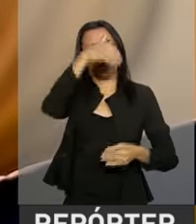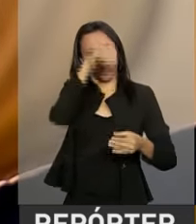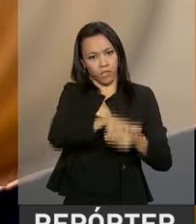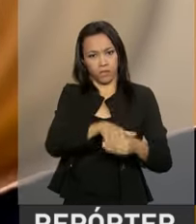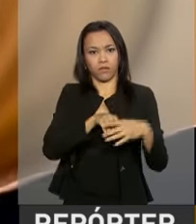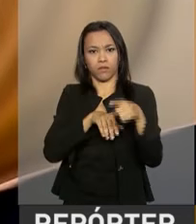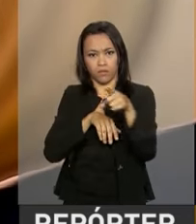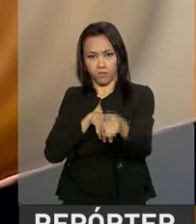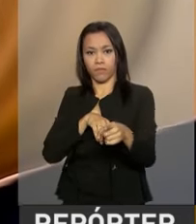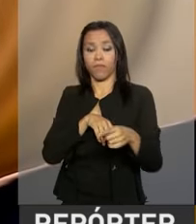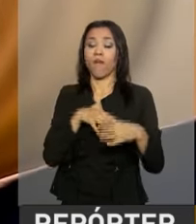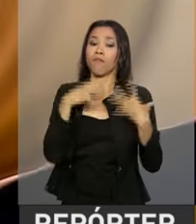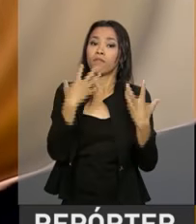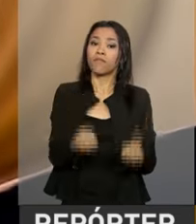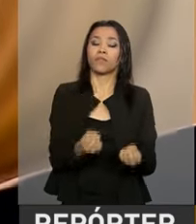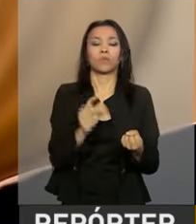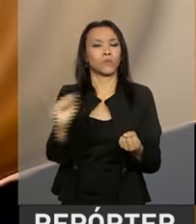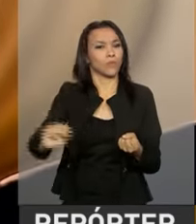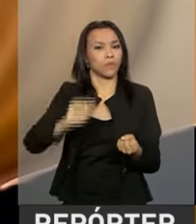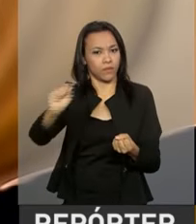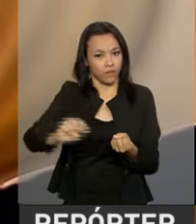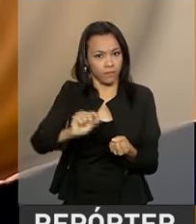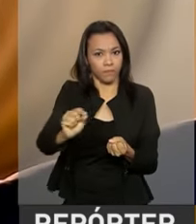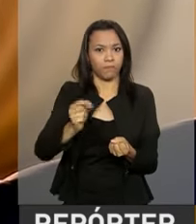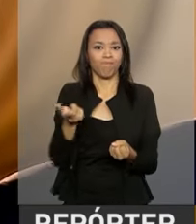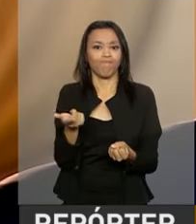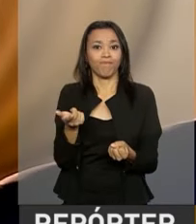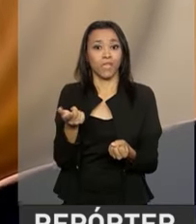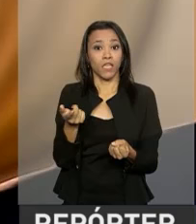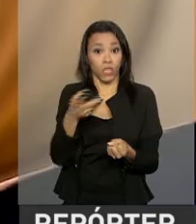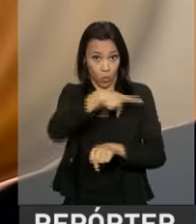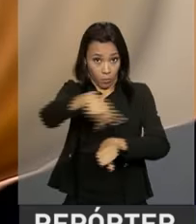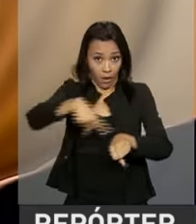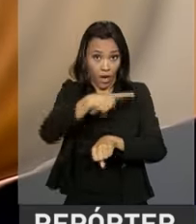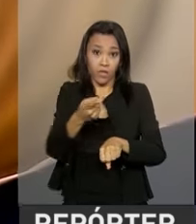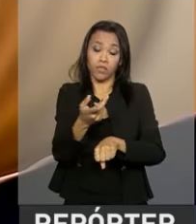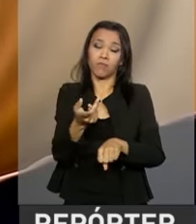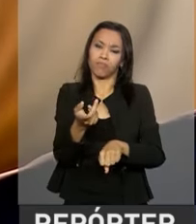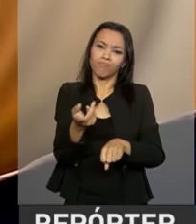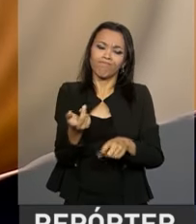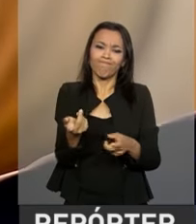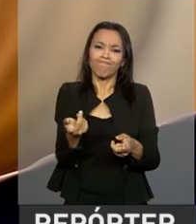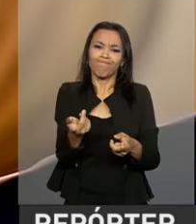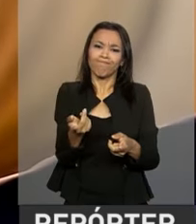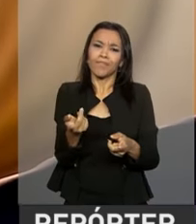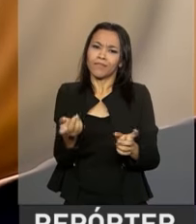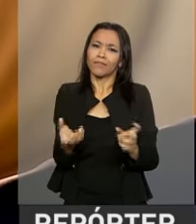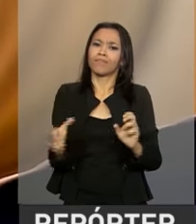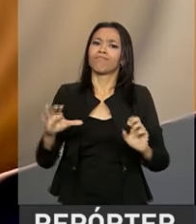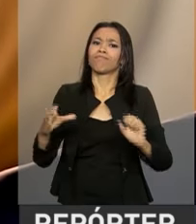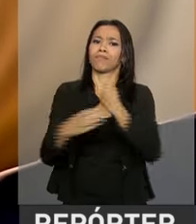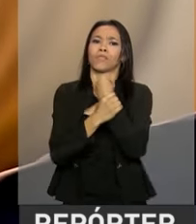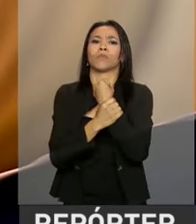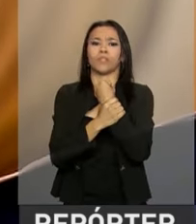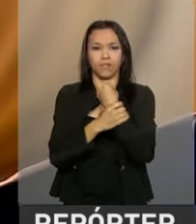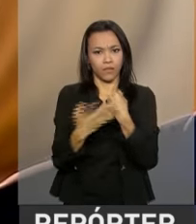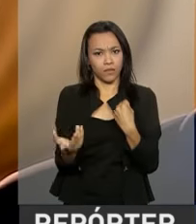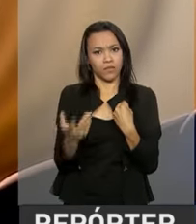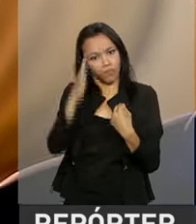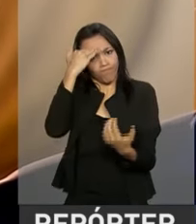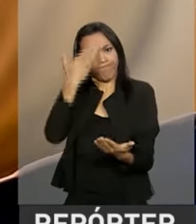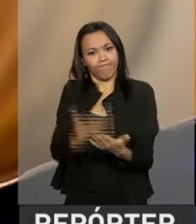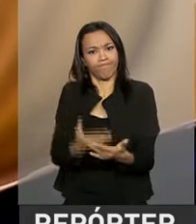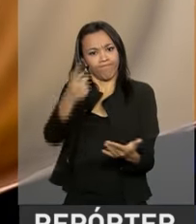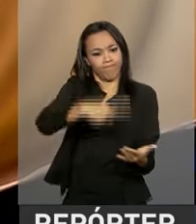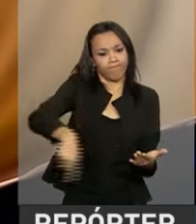turno. Vamos fazer com que eh o nosso país volte a ter credibilidade e que a confiança